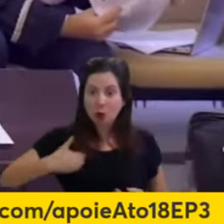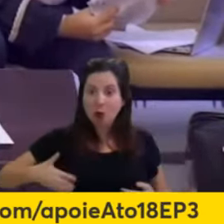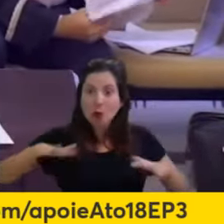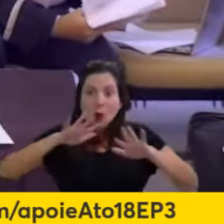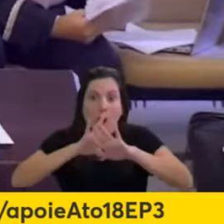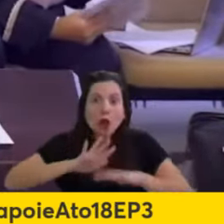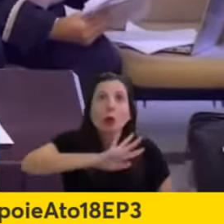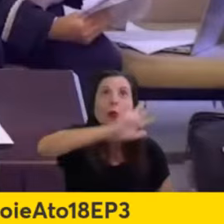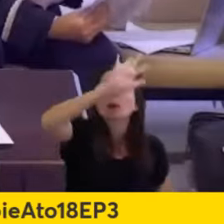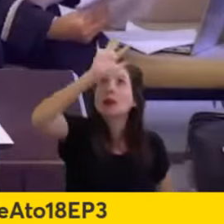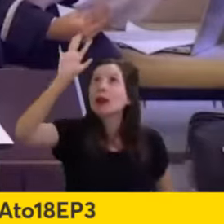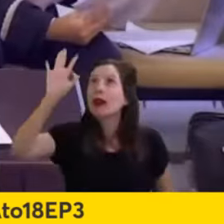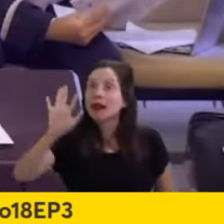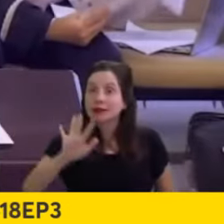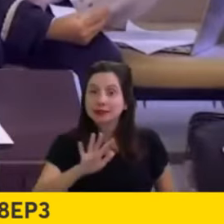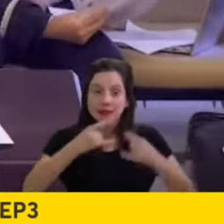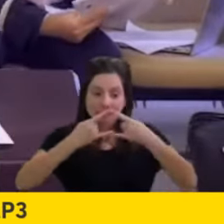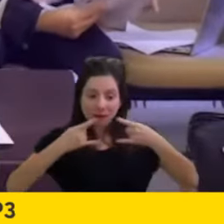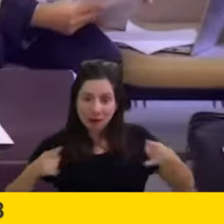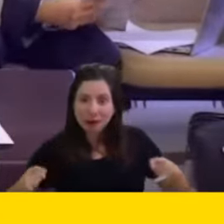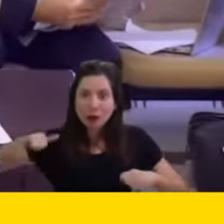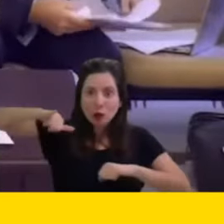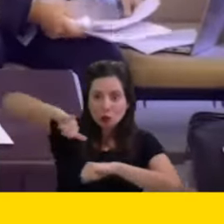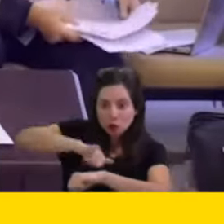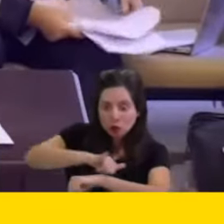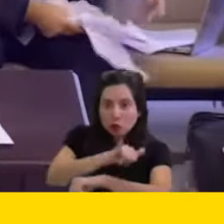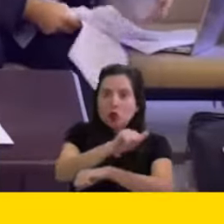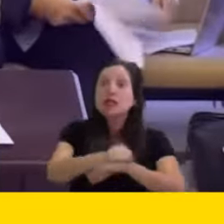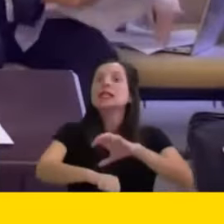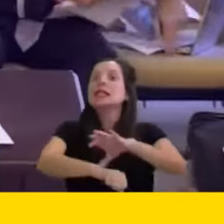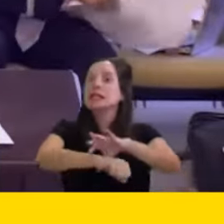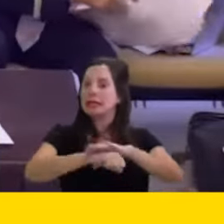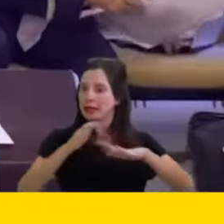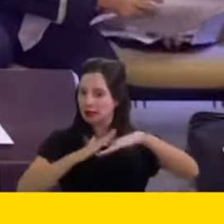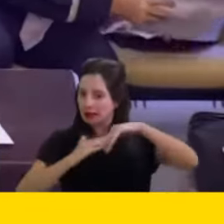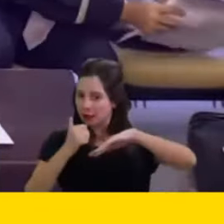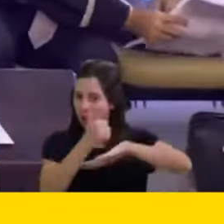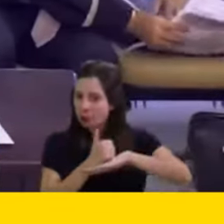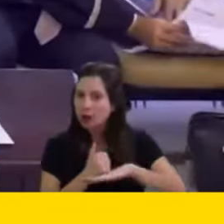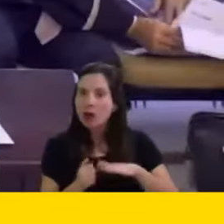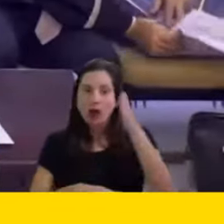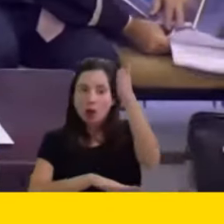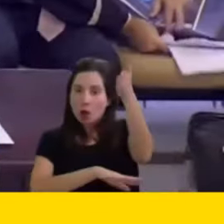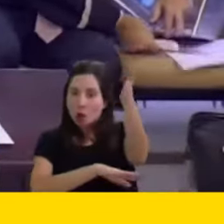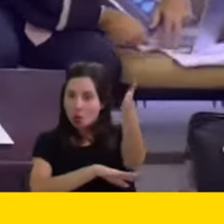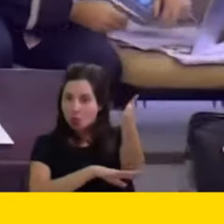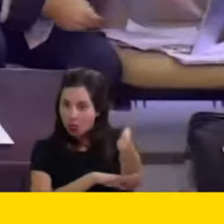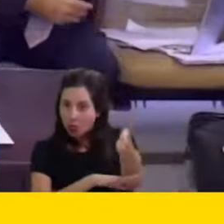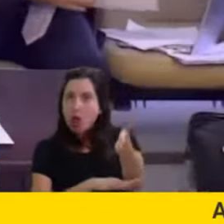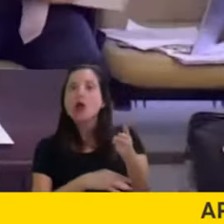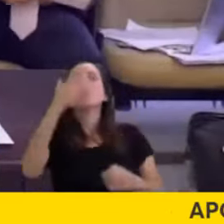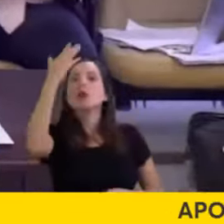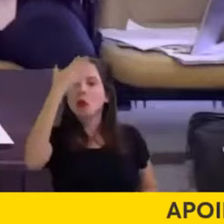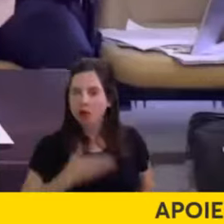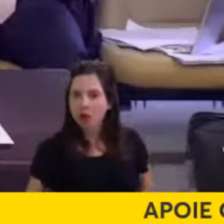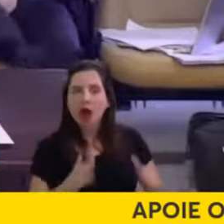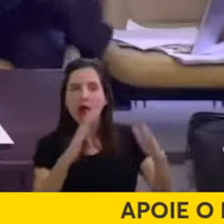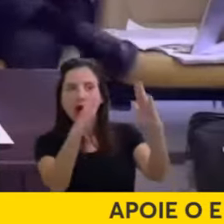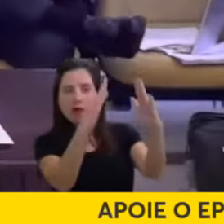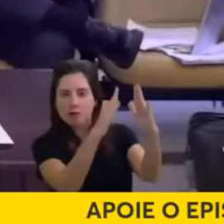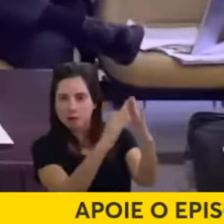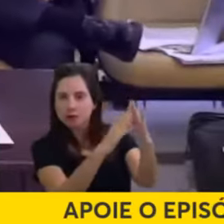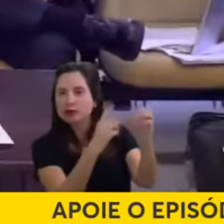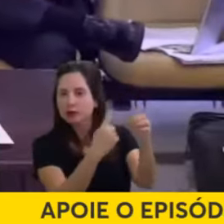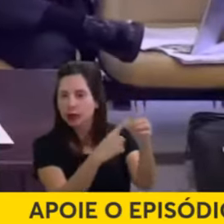aéreas motoristas seguranças particulares hotéis inclusive o Hub que provava aquele domicílio eleitoral fajuto em São